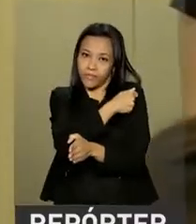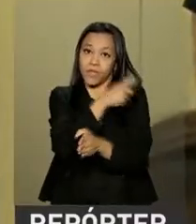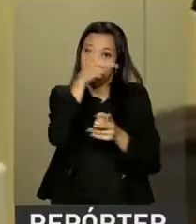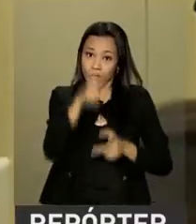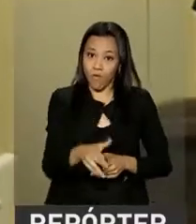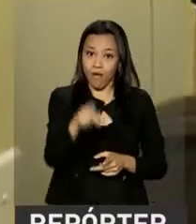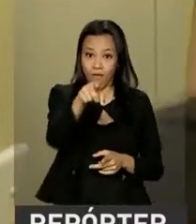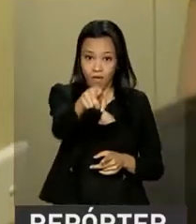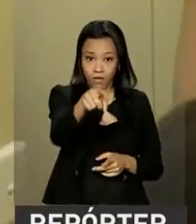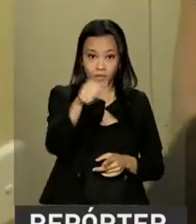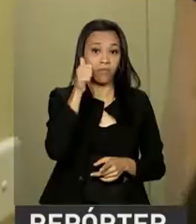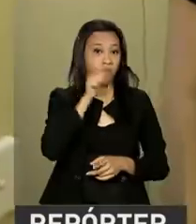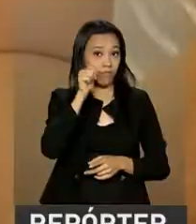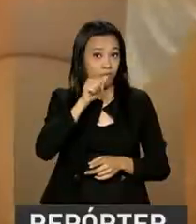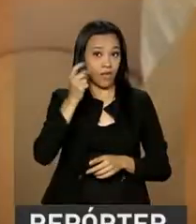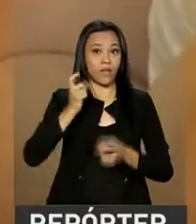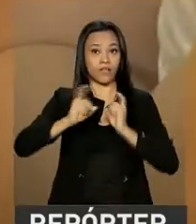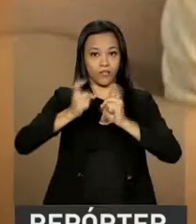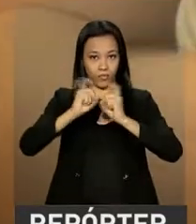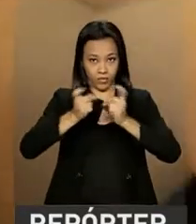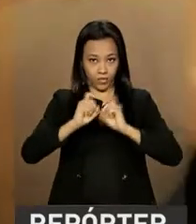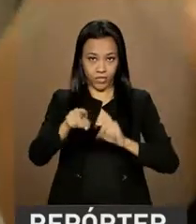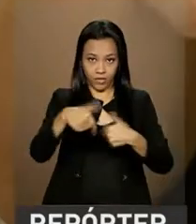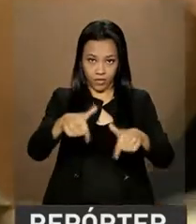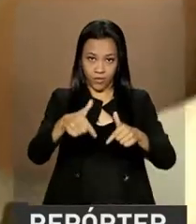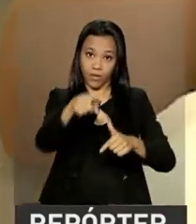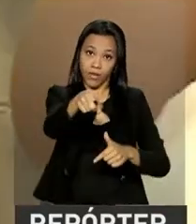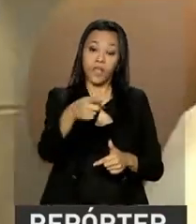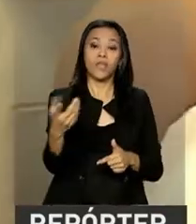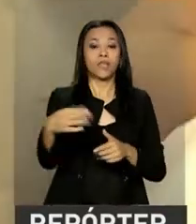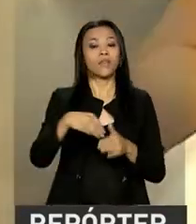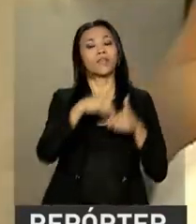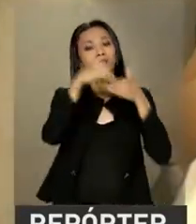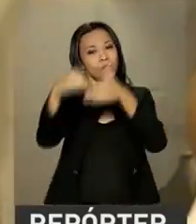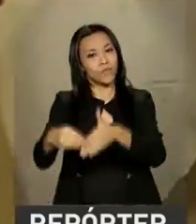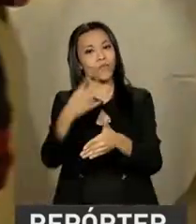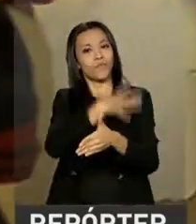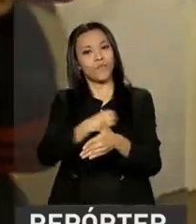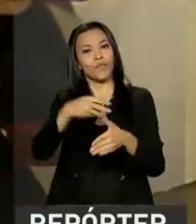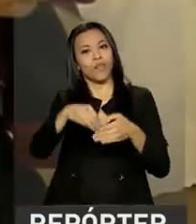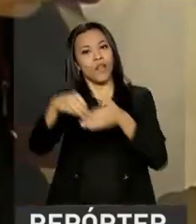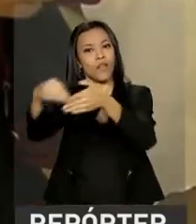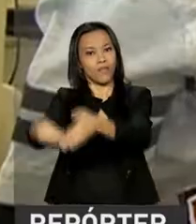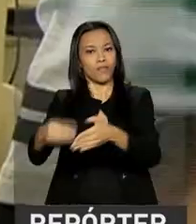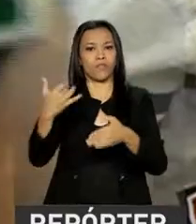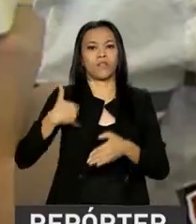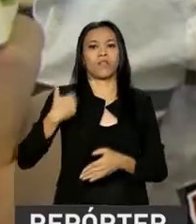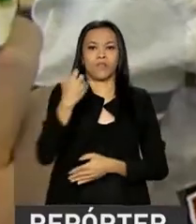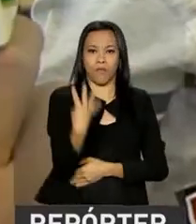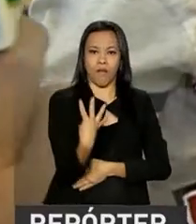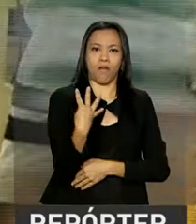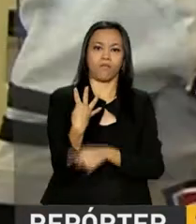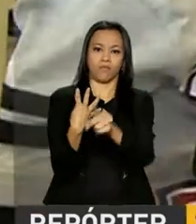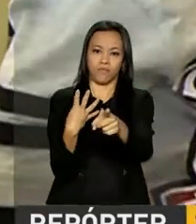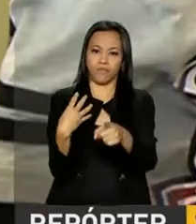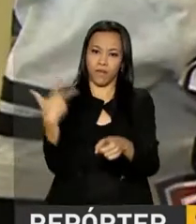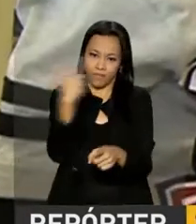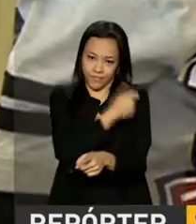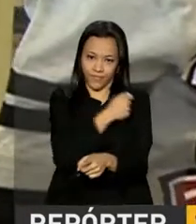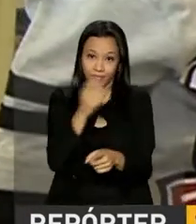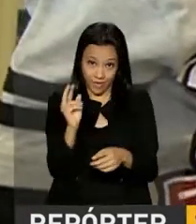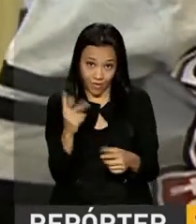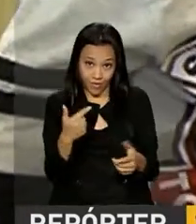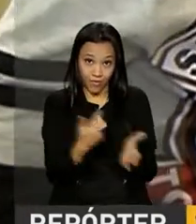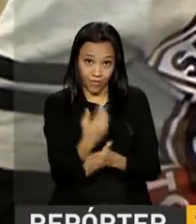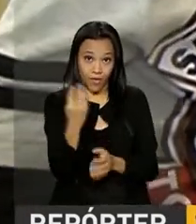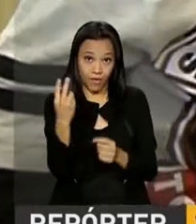caso da auxiliar administrativa viviane folgado que trouxe o filho carlos eduardo de quatro anos agora está protegido assim